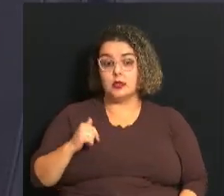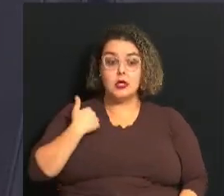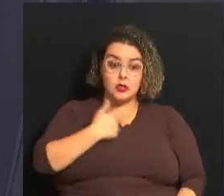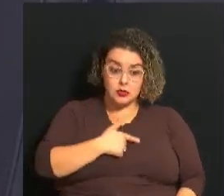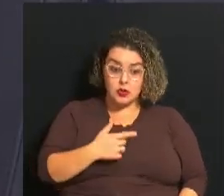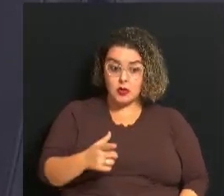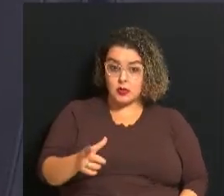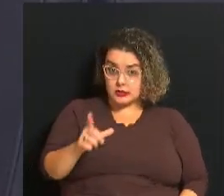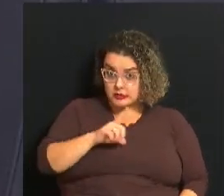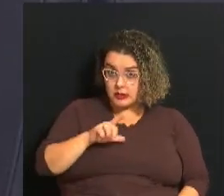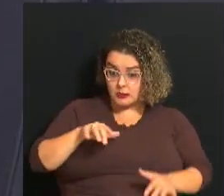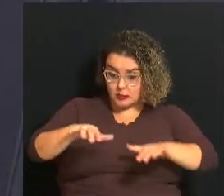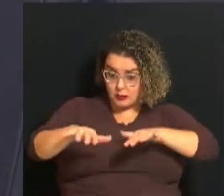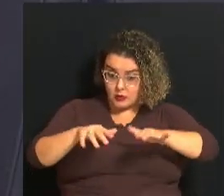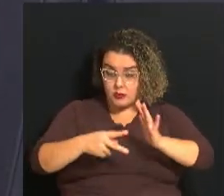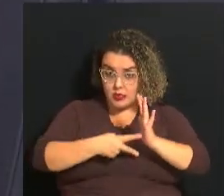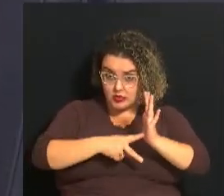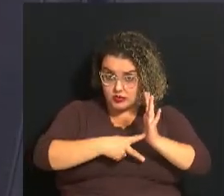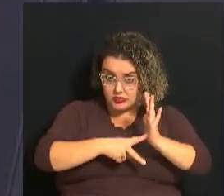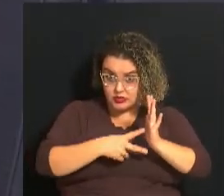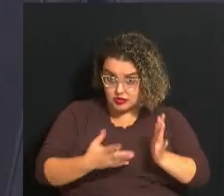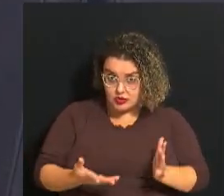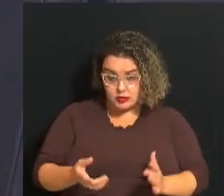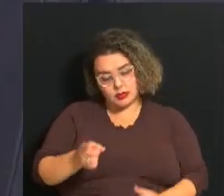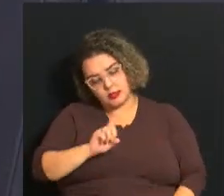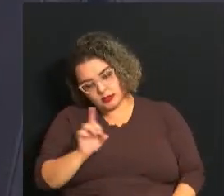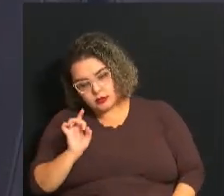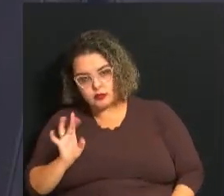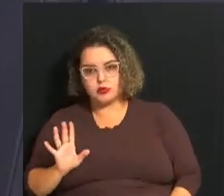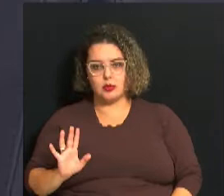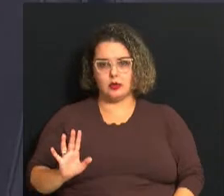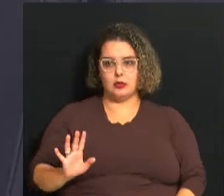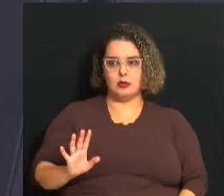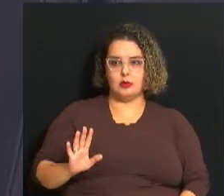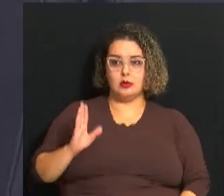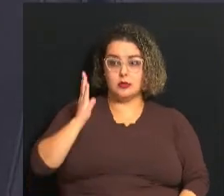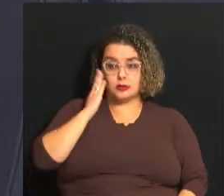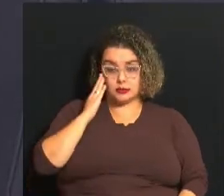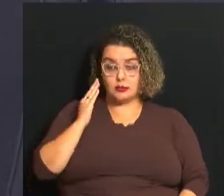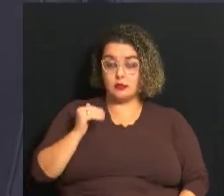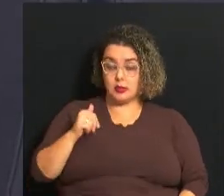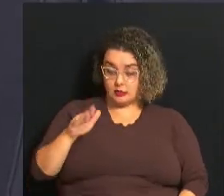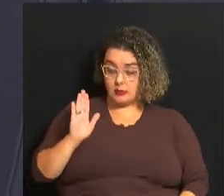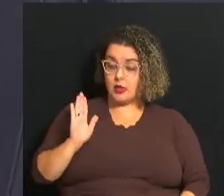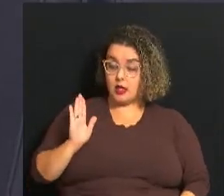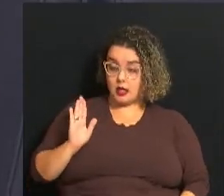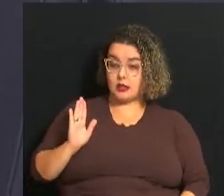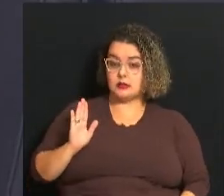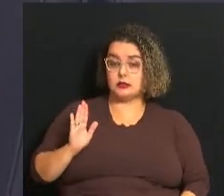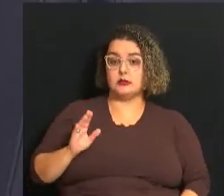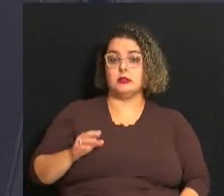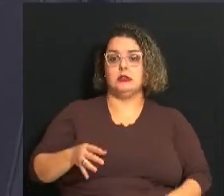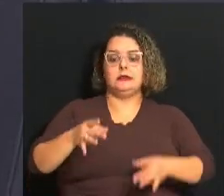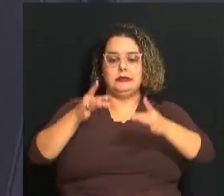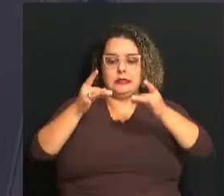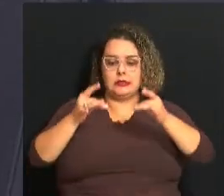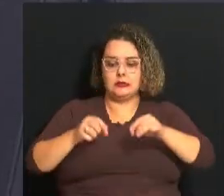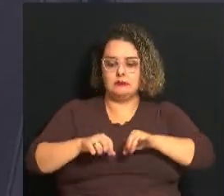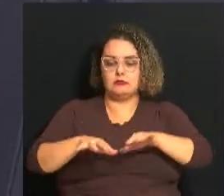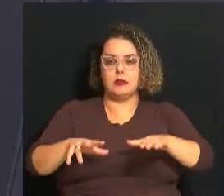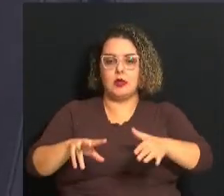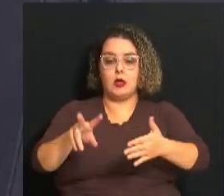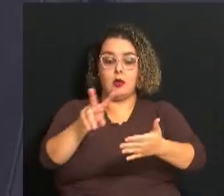movimento sindical vida e não só fazer nós temos que saber cada vez mais deste deixar isso ao ler um